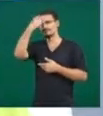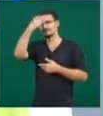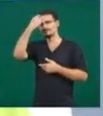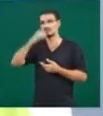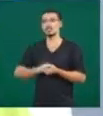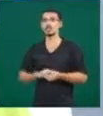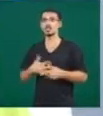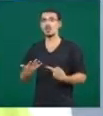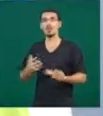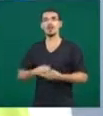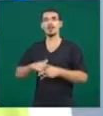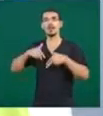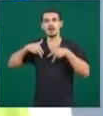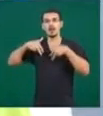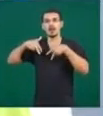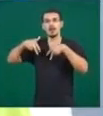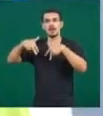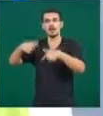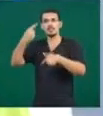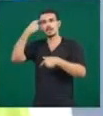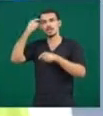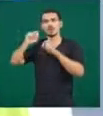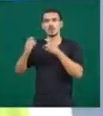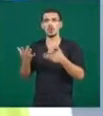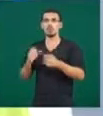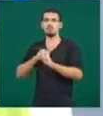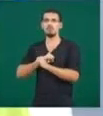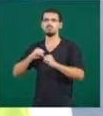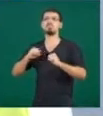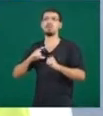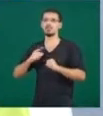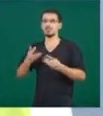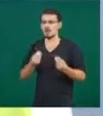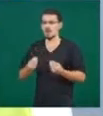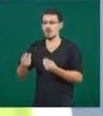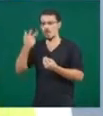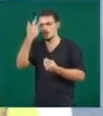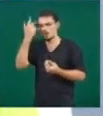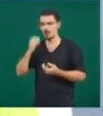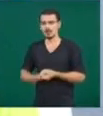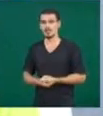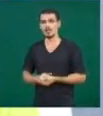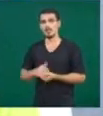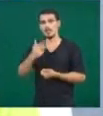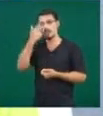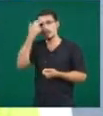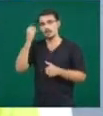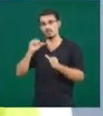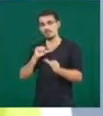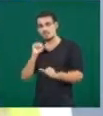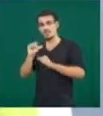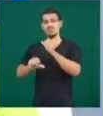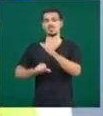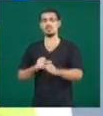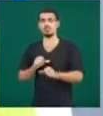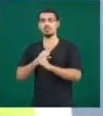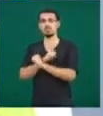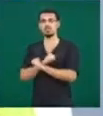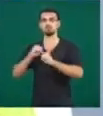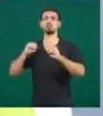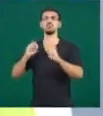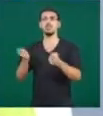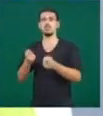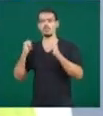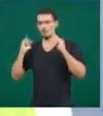acordar a população, que a obesidade hoje é uma epidemia mundial e que para a pessoa sair desse estado de obesidade, sair desse estado